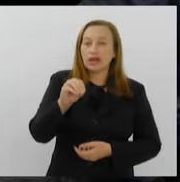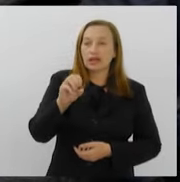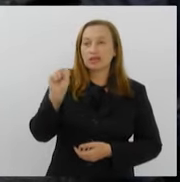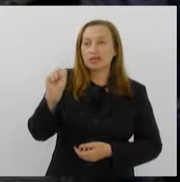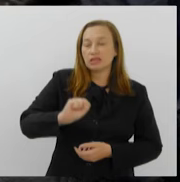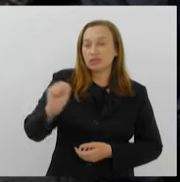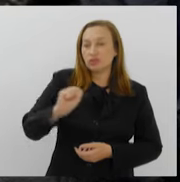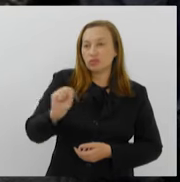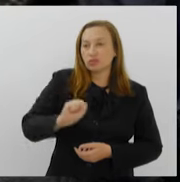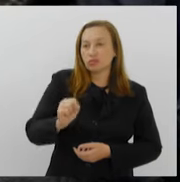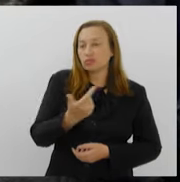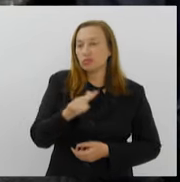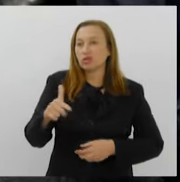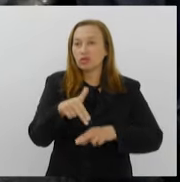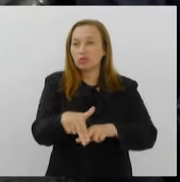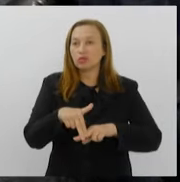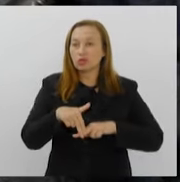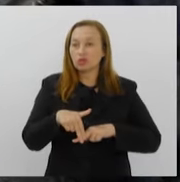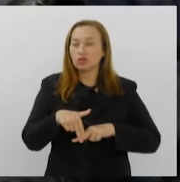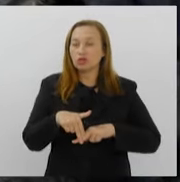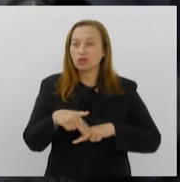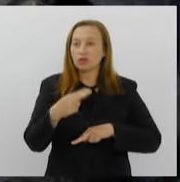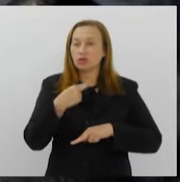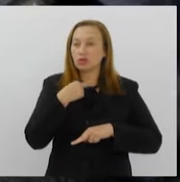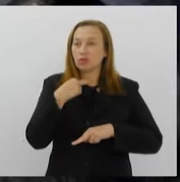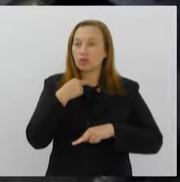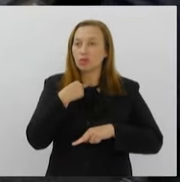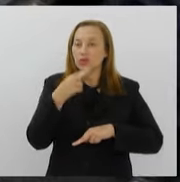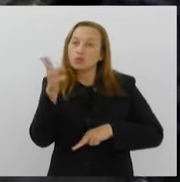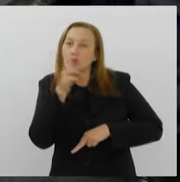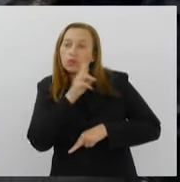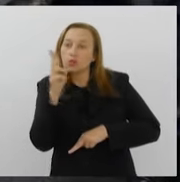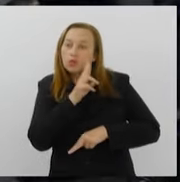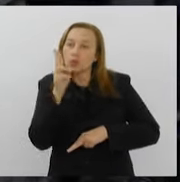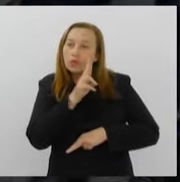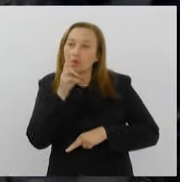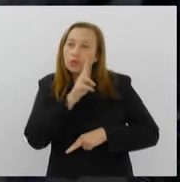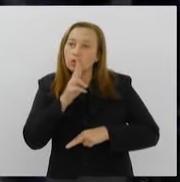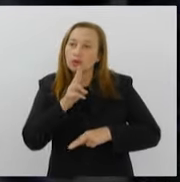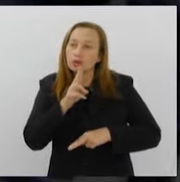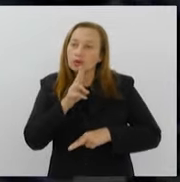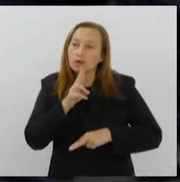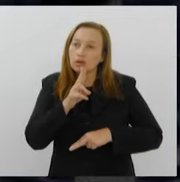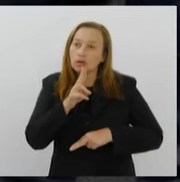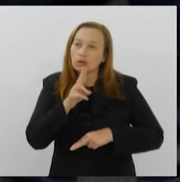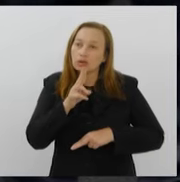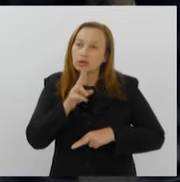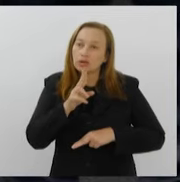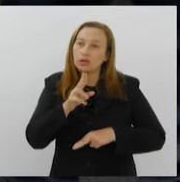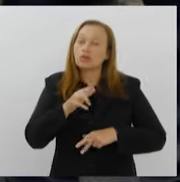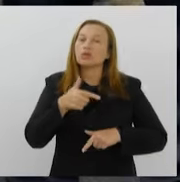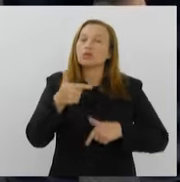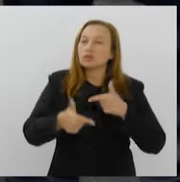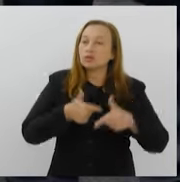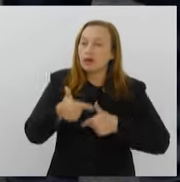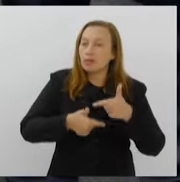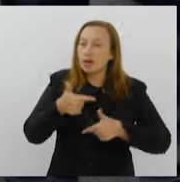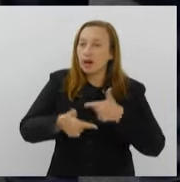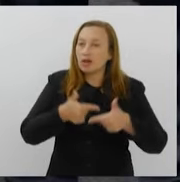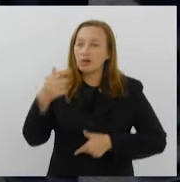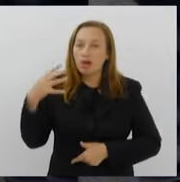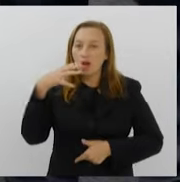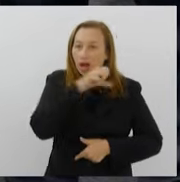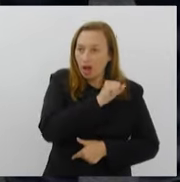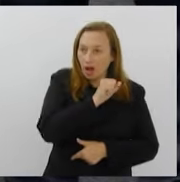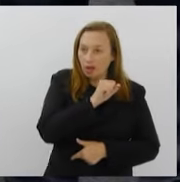há motivo para que a gente não possa acelerar um atendimento e diversificar esse atendimento, atendendo